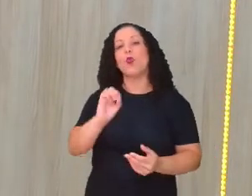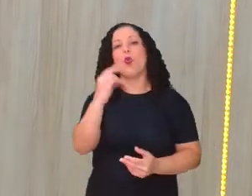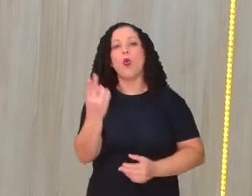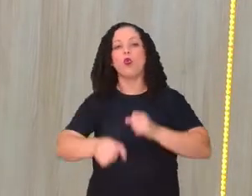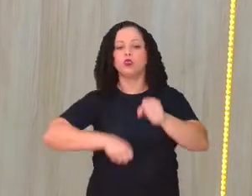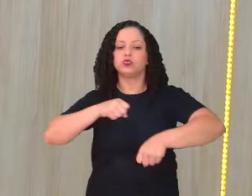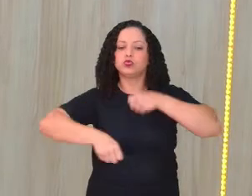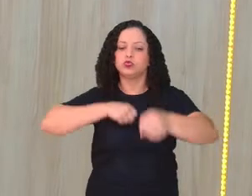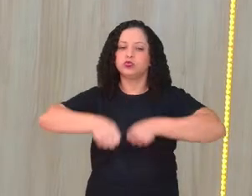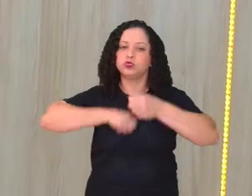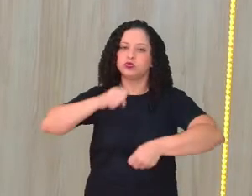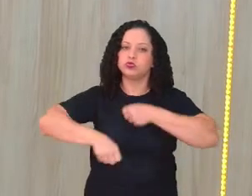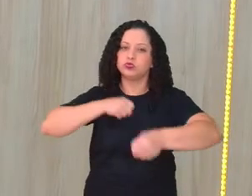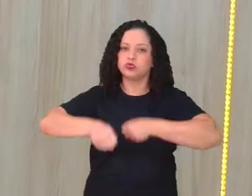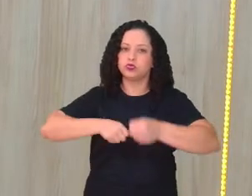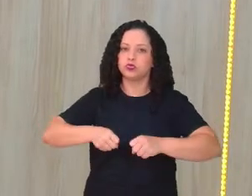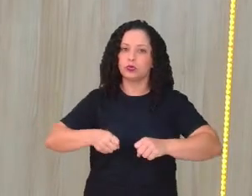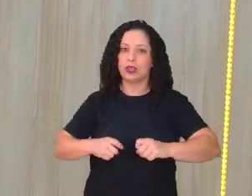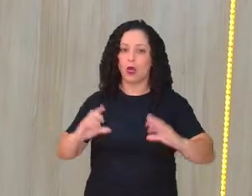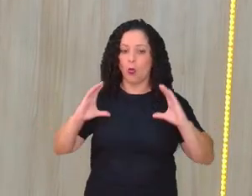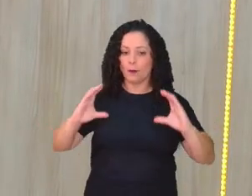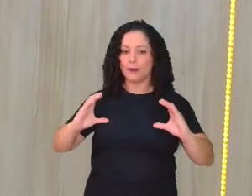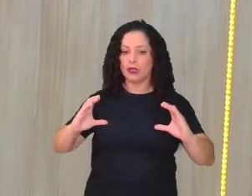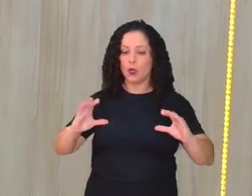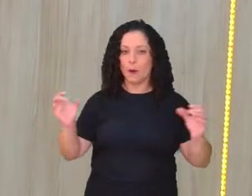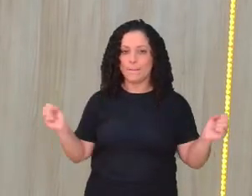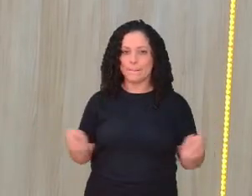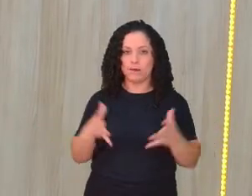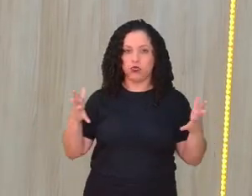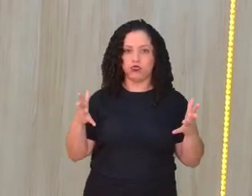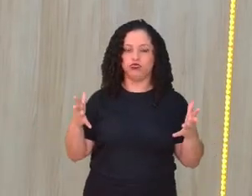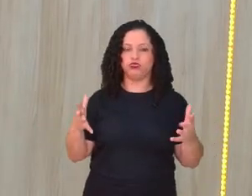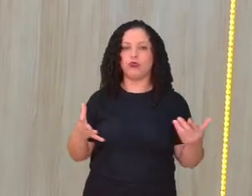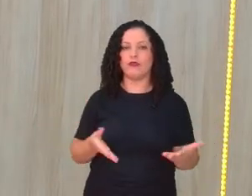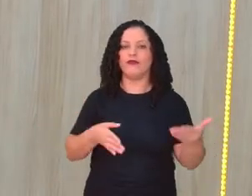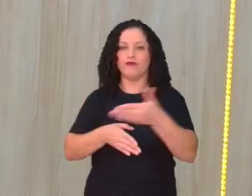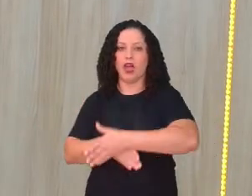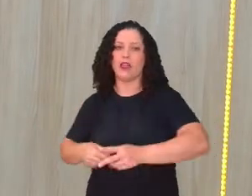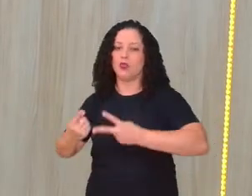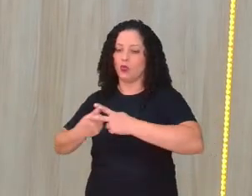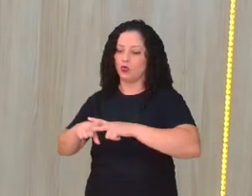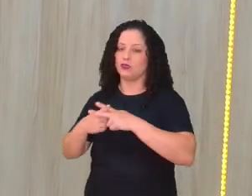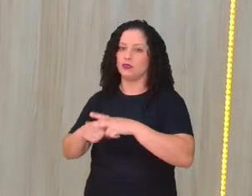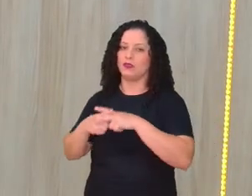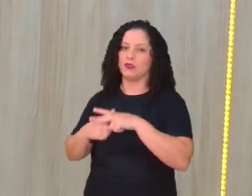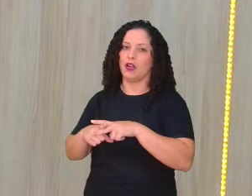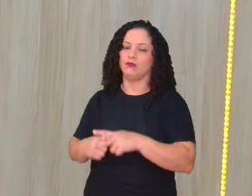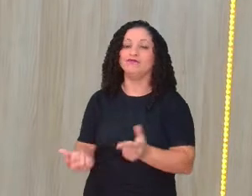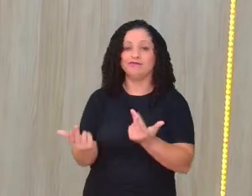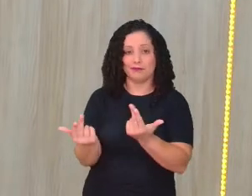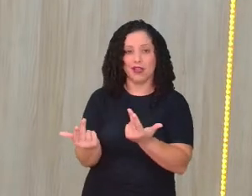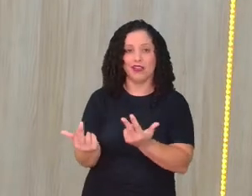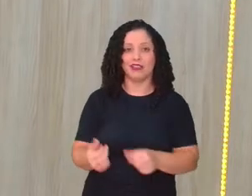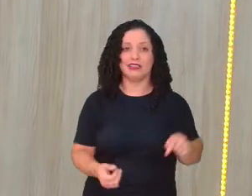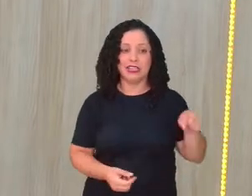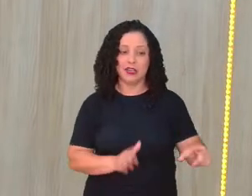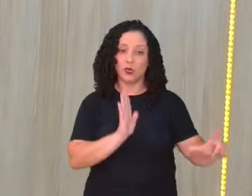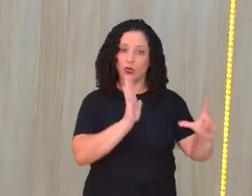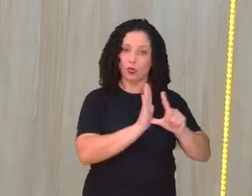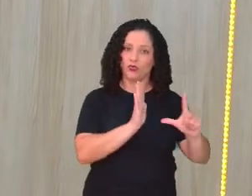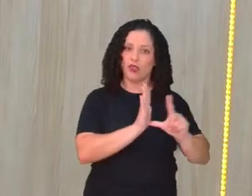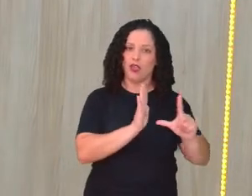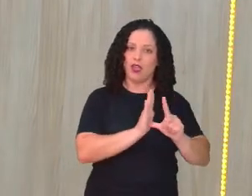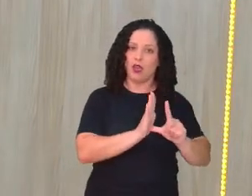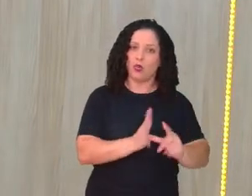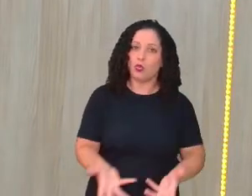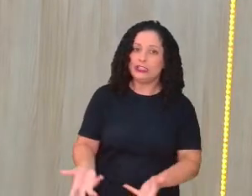furou o pneu, o que é que você vai fazer? Vai levar para o conserto. Então, em outras palavras, é mais ou menos isso que Lutero estava querendo, que a igreja